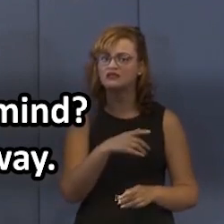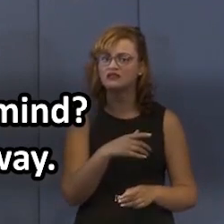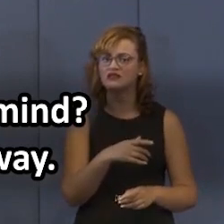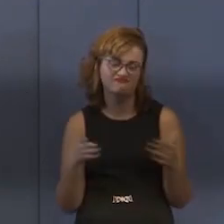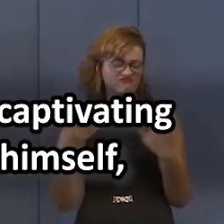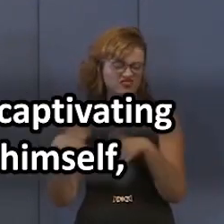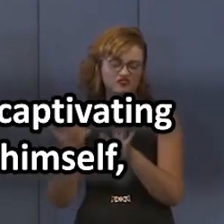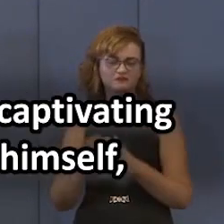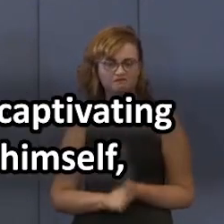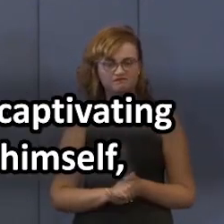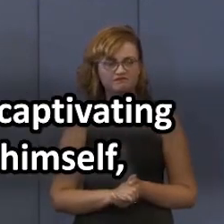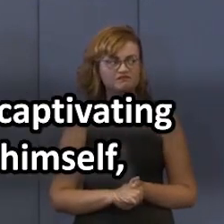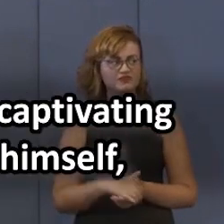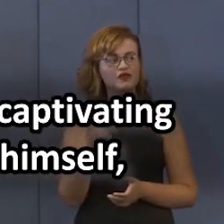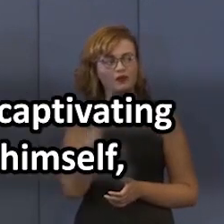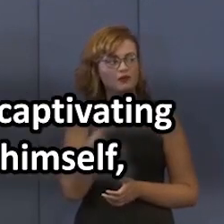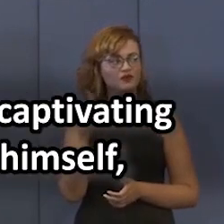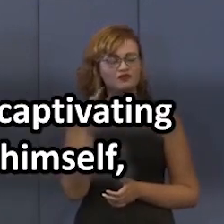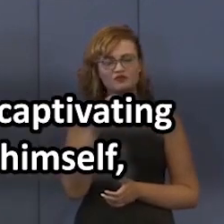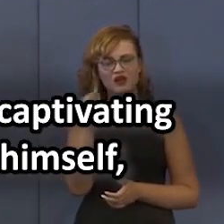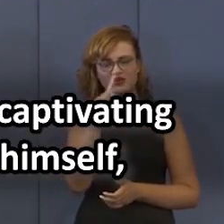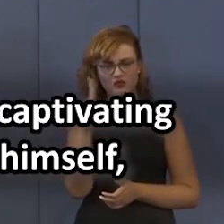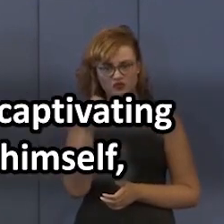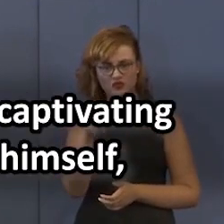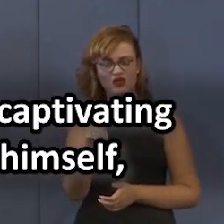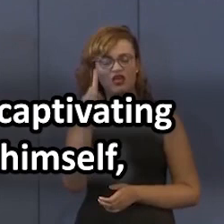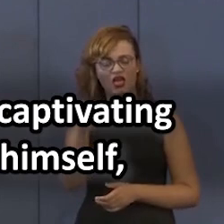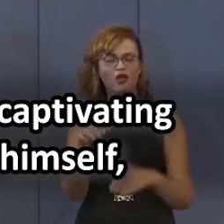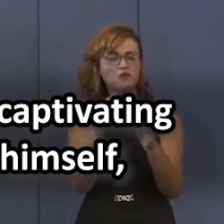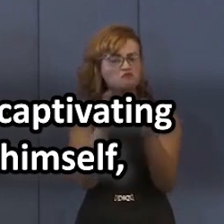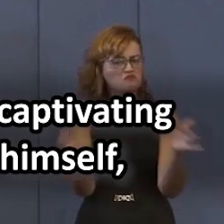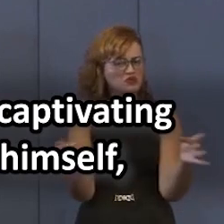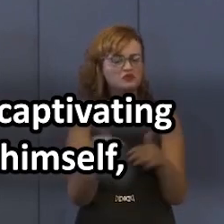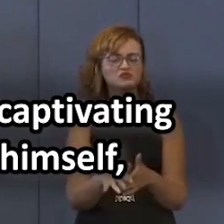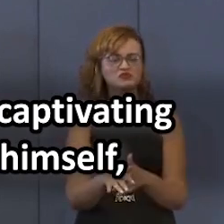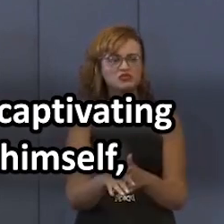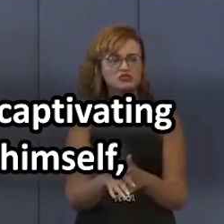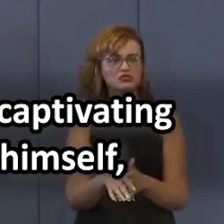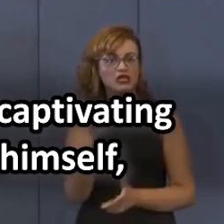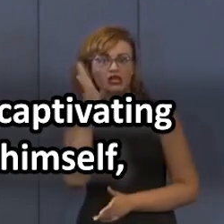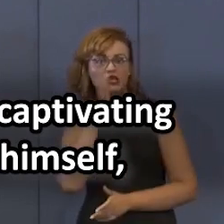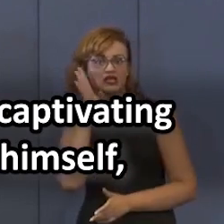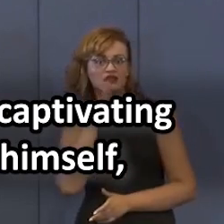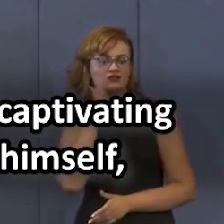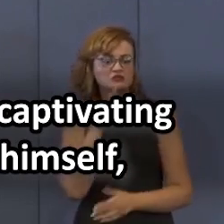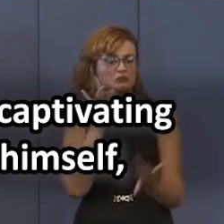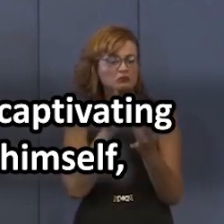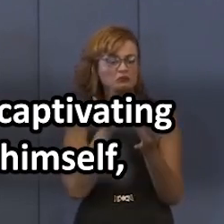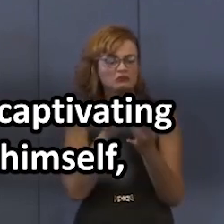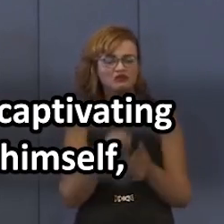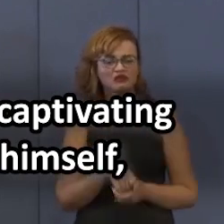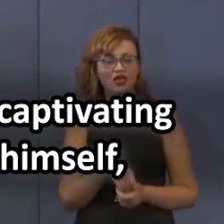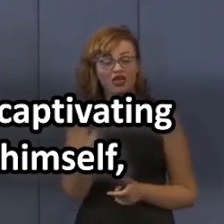injusta? Professor Razzoni, um homem bastante humilde, muito cativante, e ele